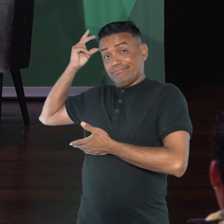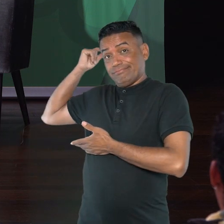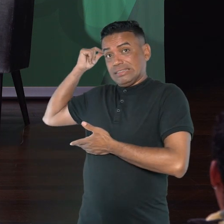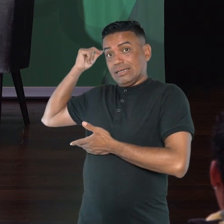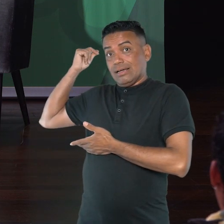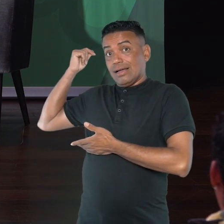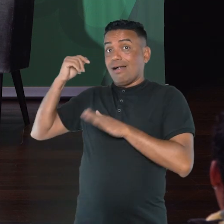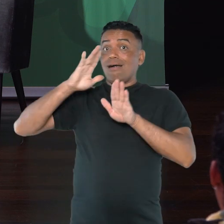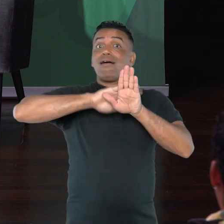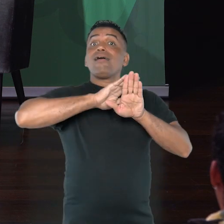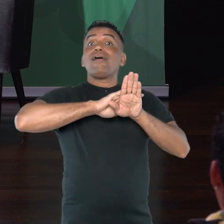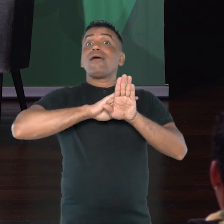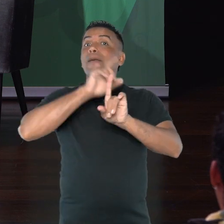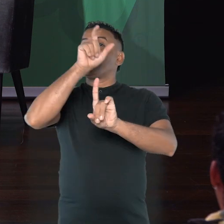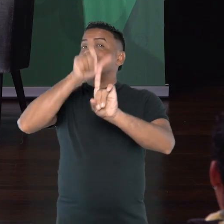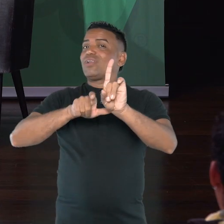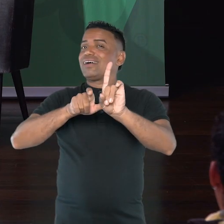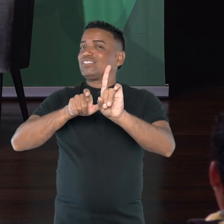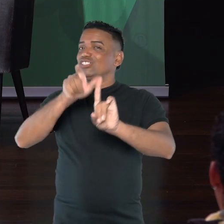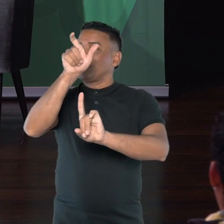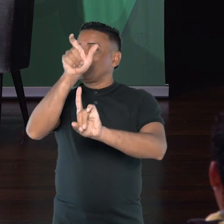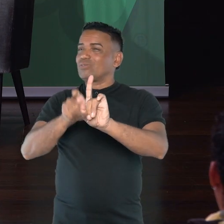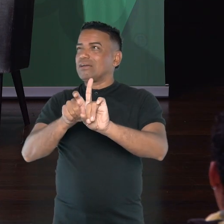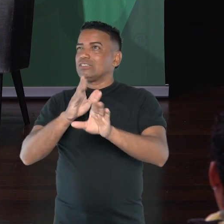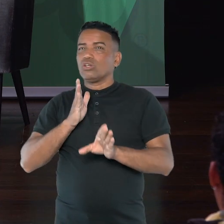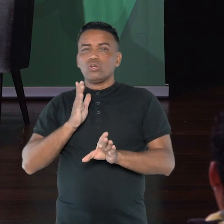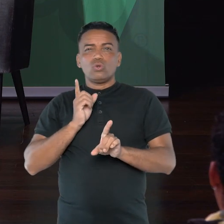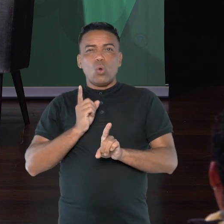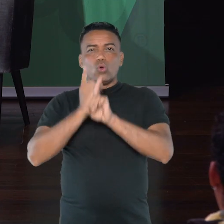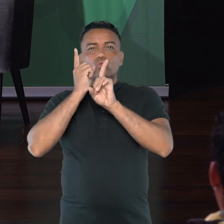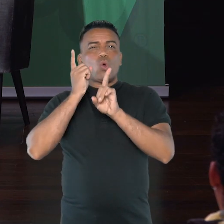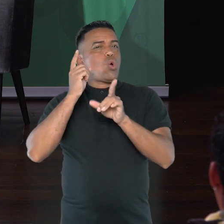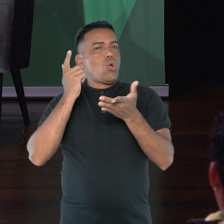um personagem. Encontrou esse livro nas suas